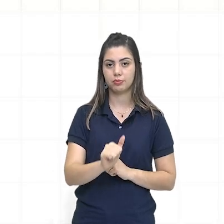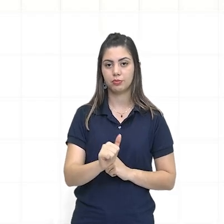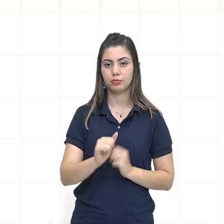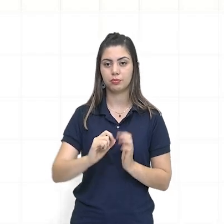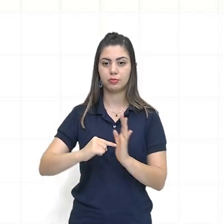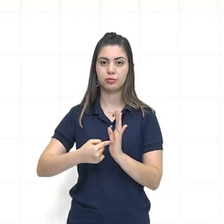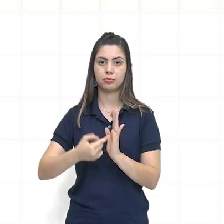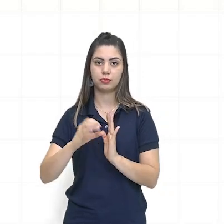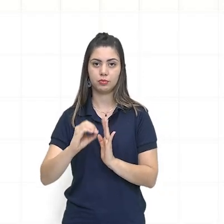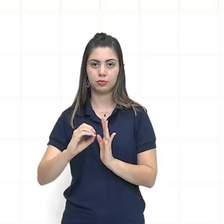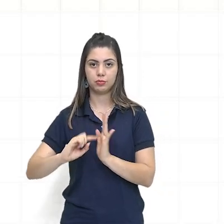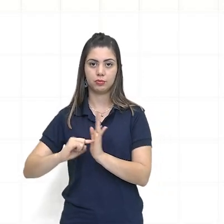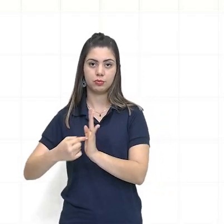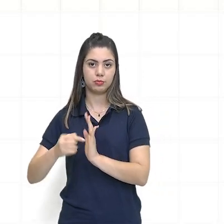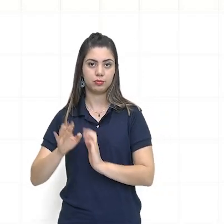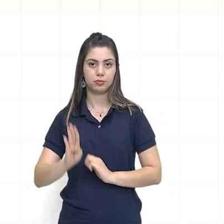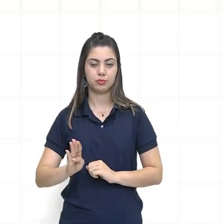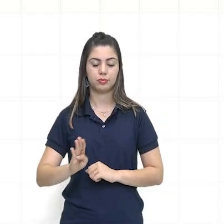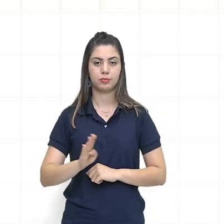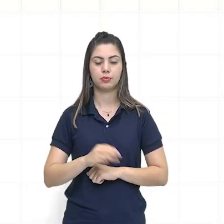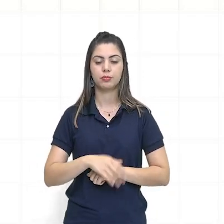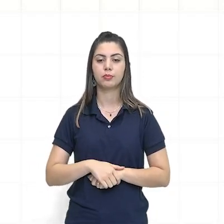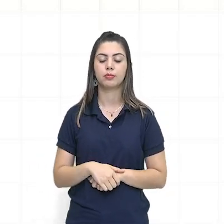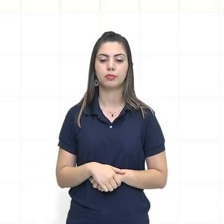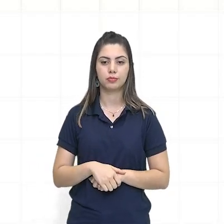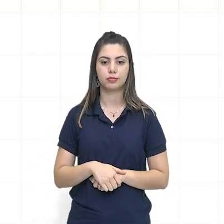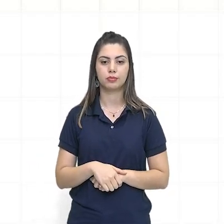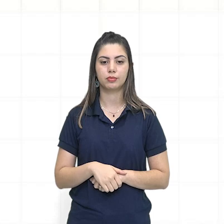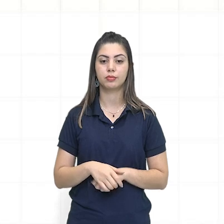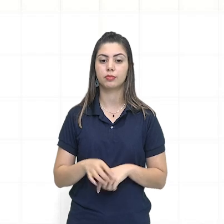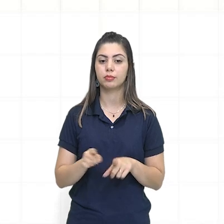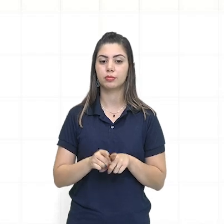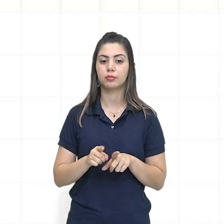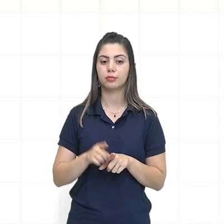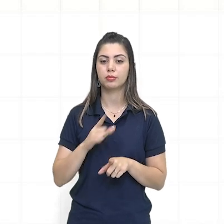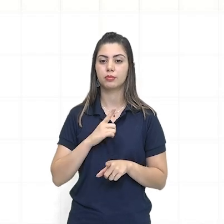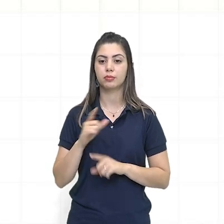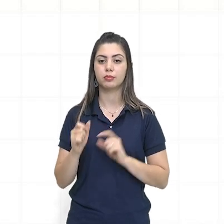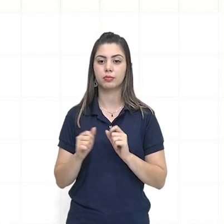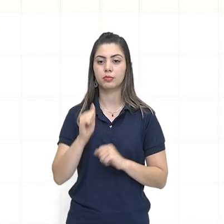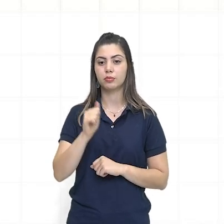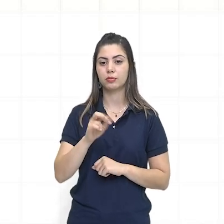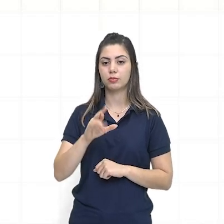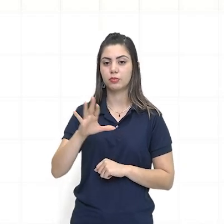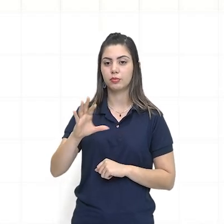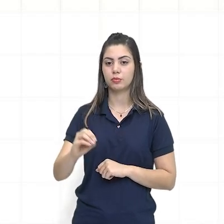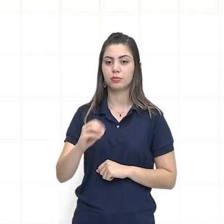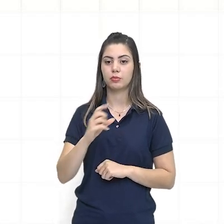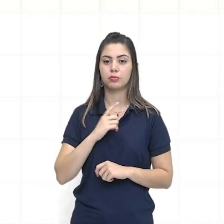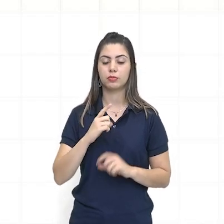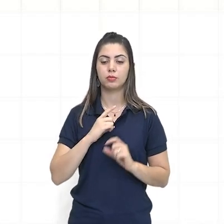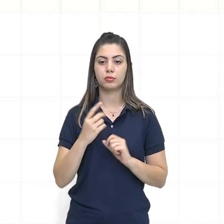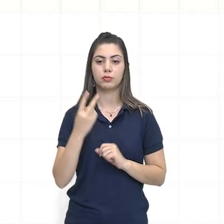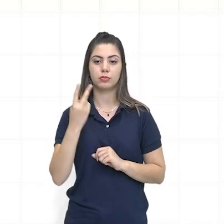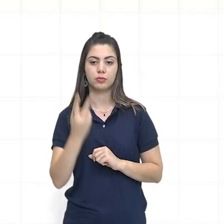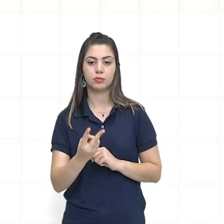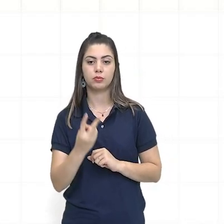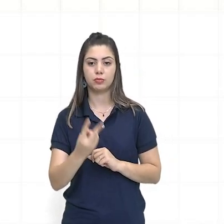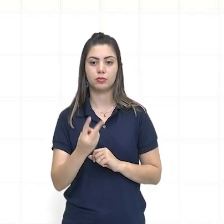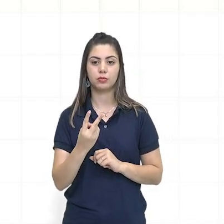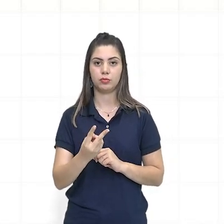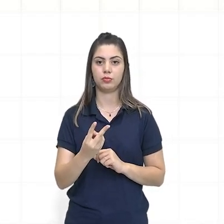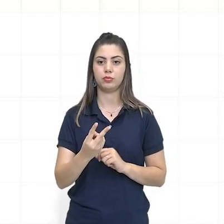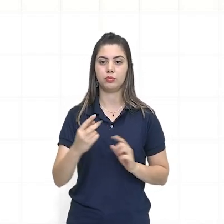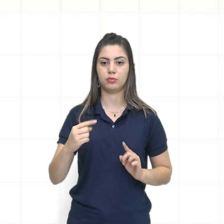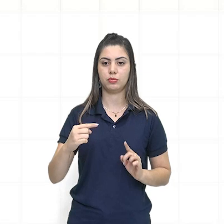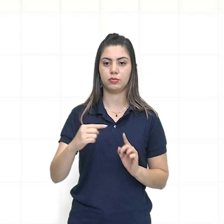até o ponto B. E temos o arco que liga os dois lados vai indicar a abertura do ângulo